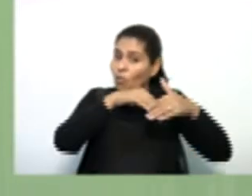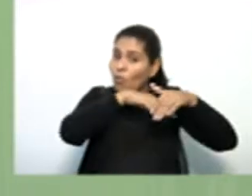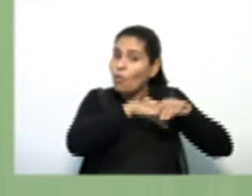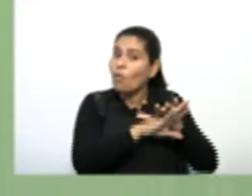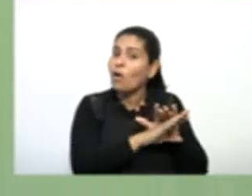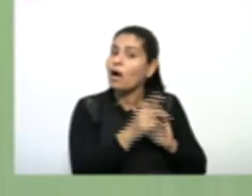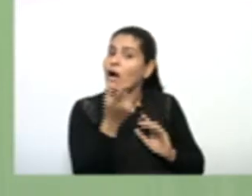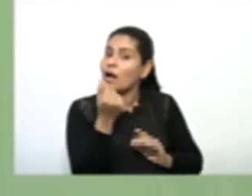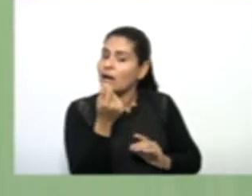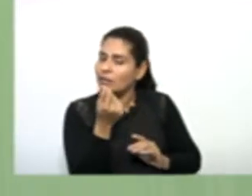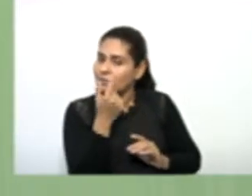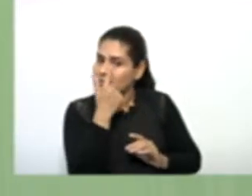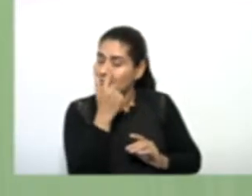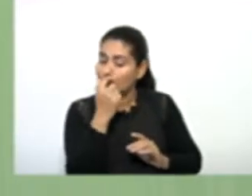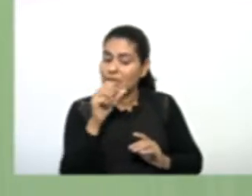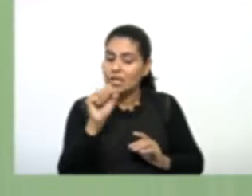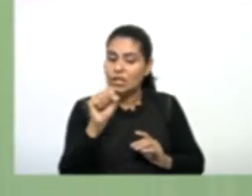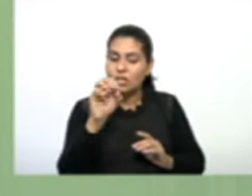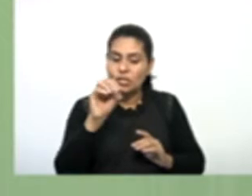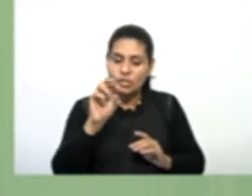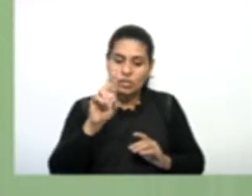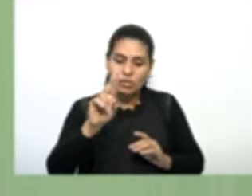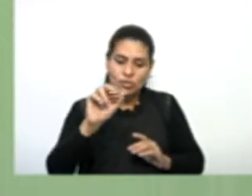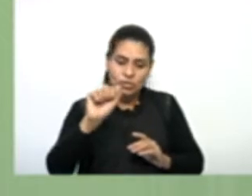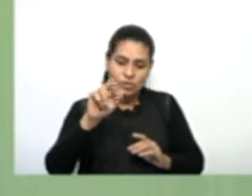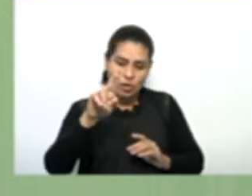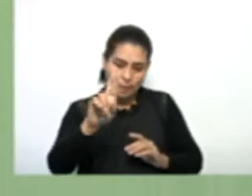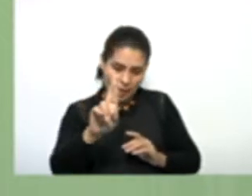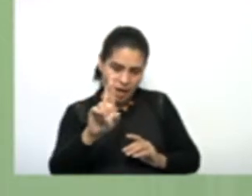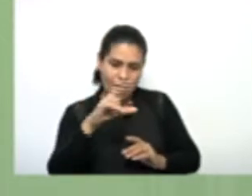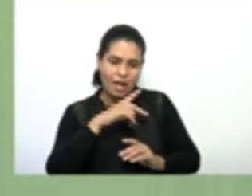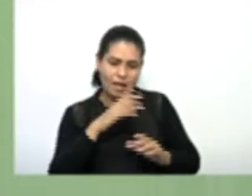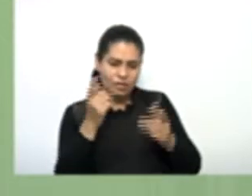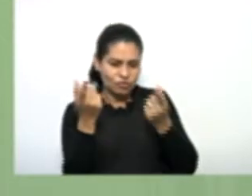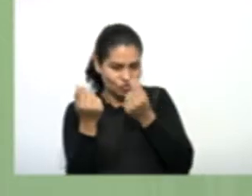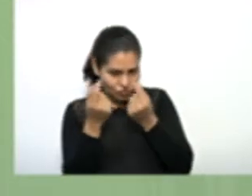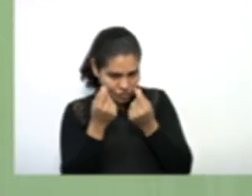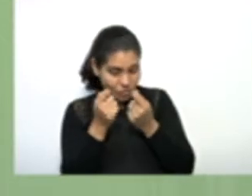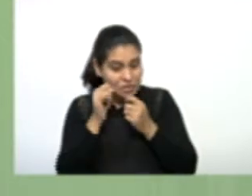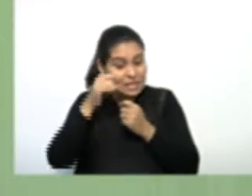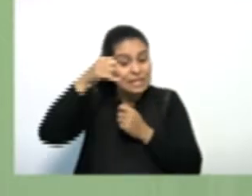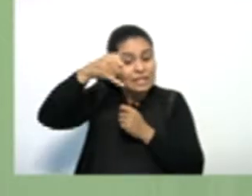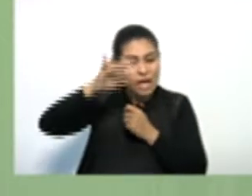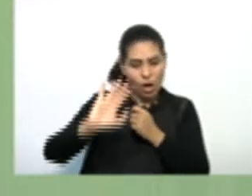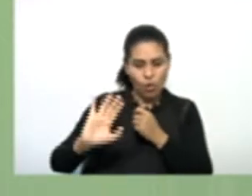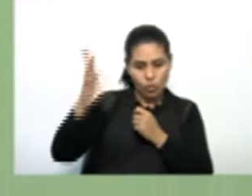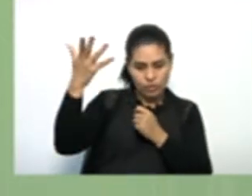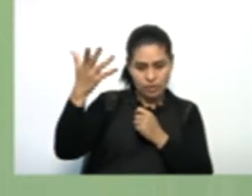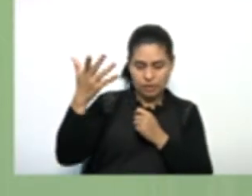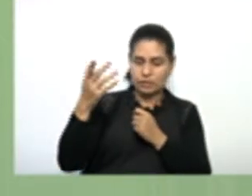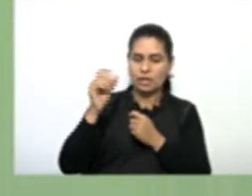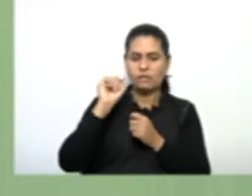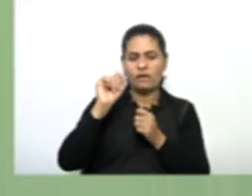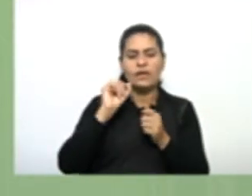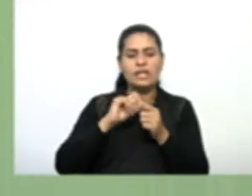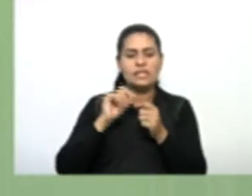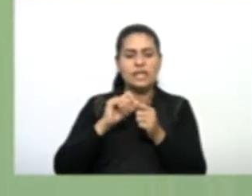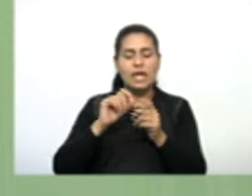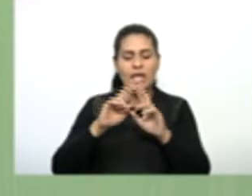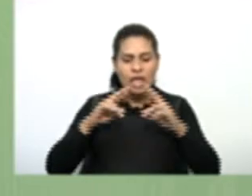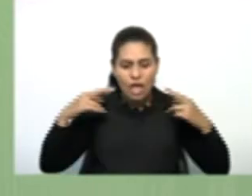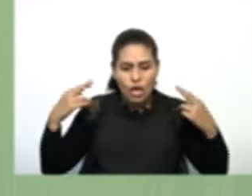cooperativa. Essas sobras, se ocorrerem, terão seu destino definido